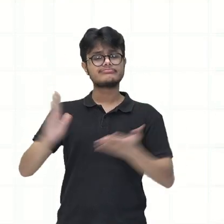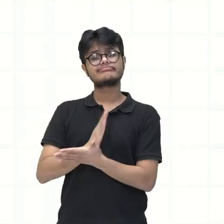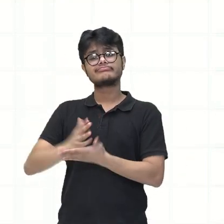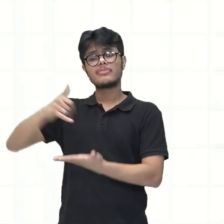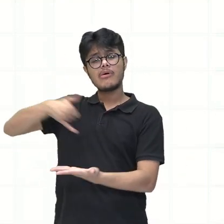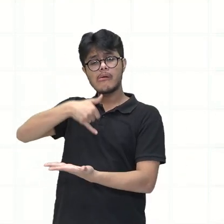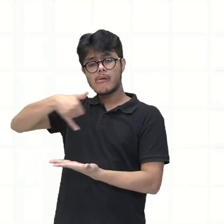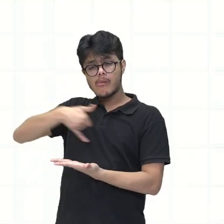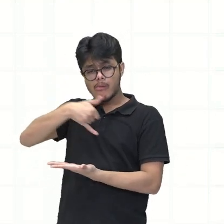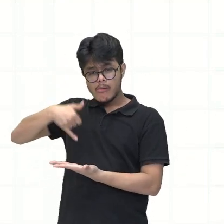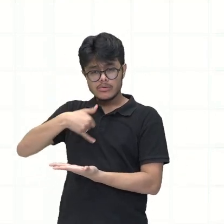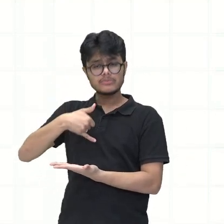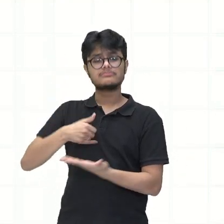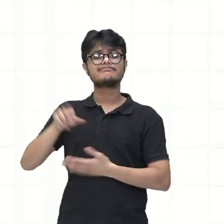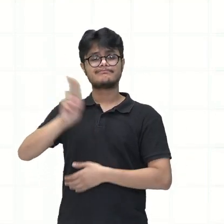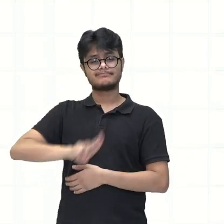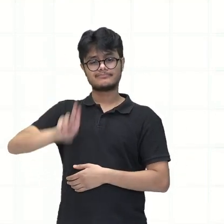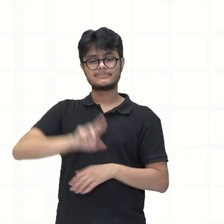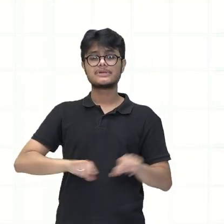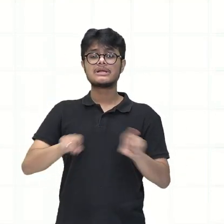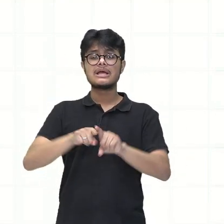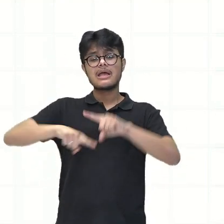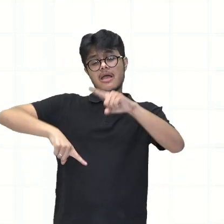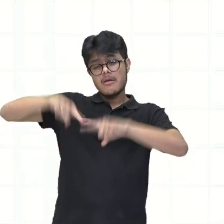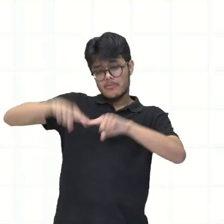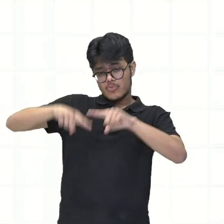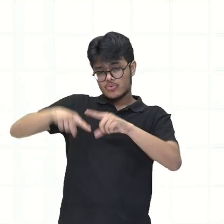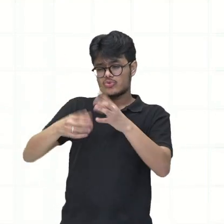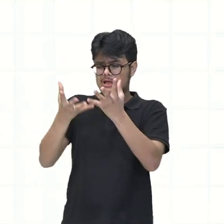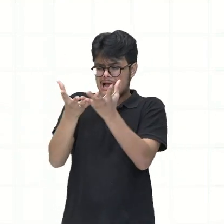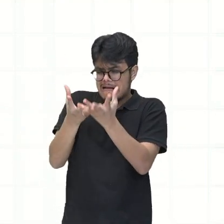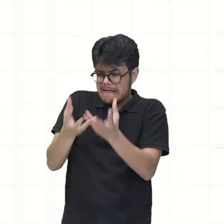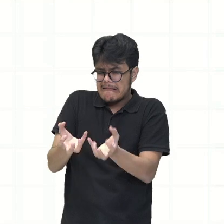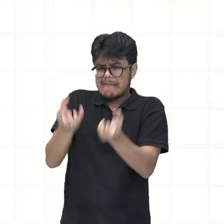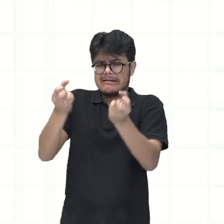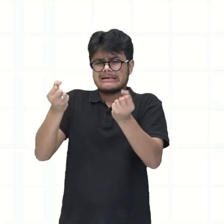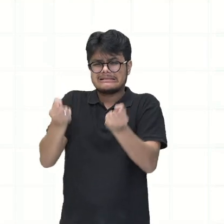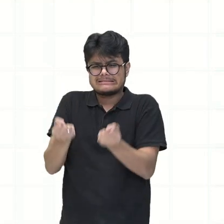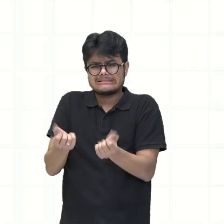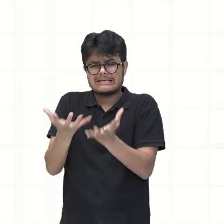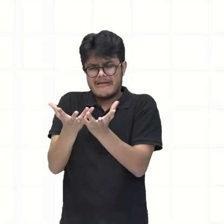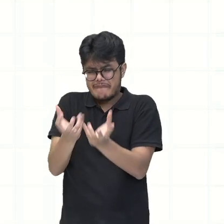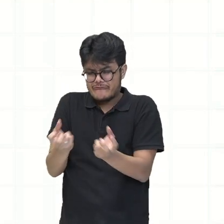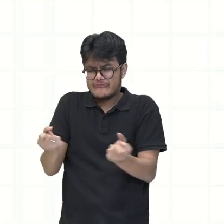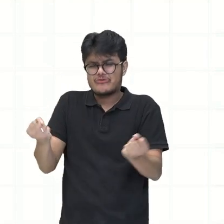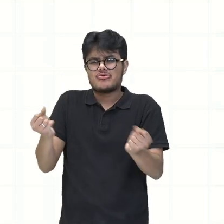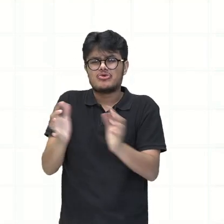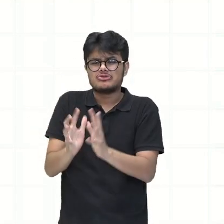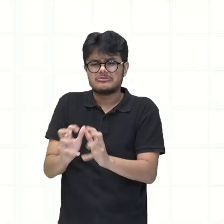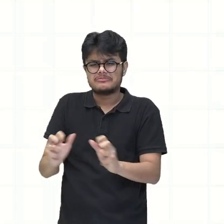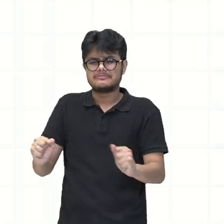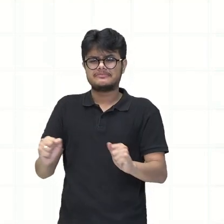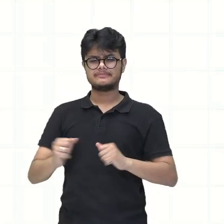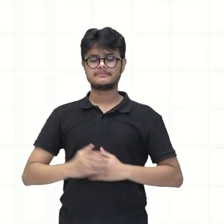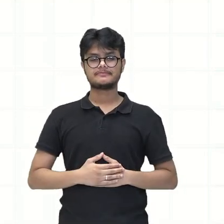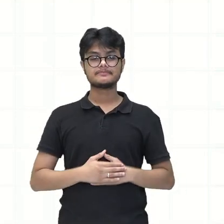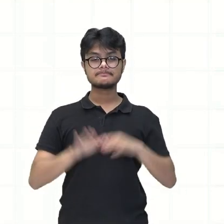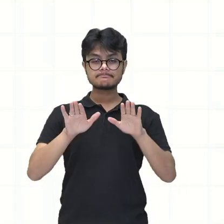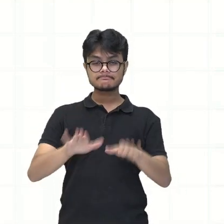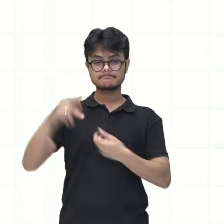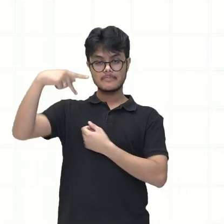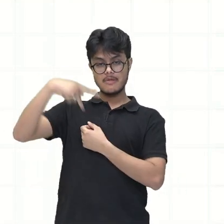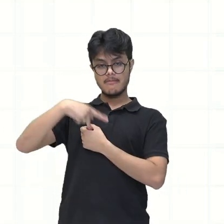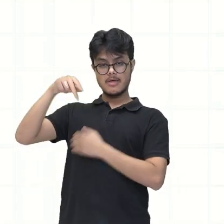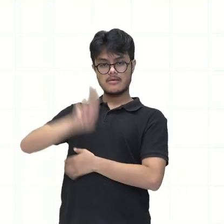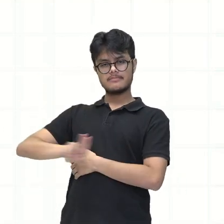e pesados e produtos mais densos, né? Porque desses componentes que formam aí o